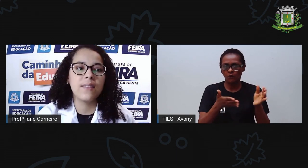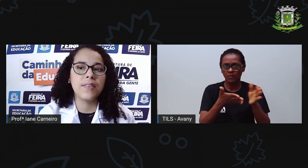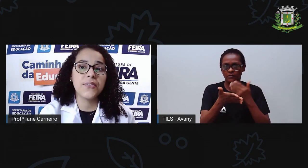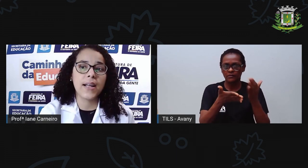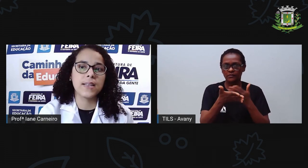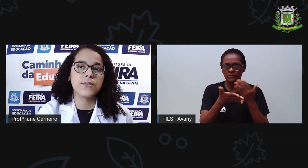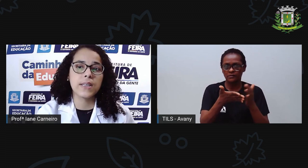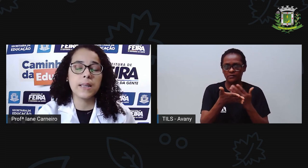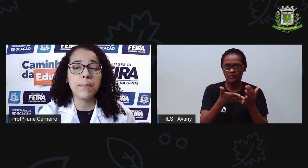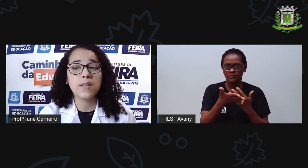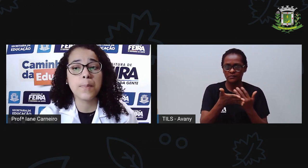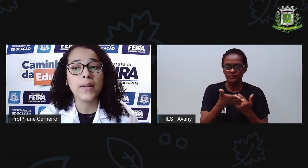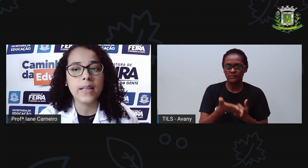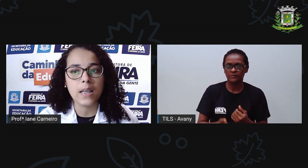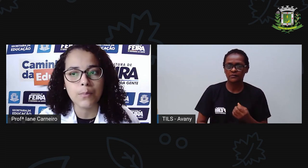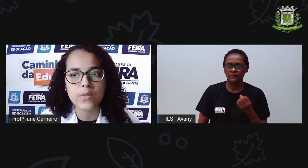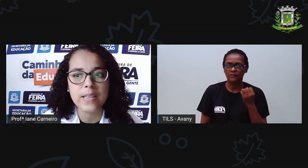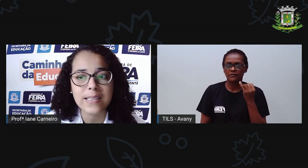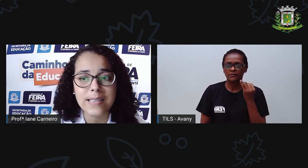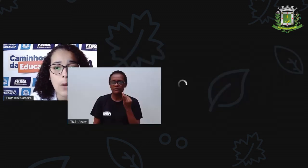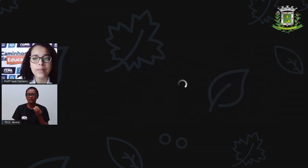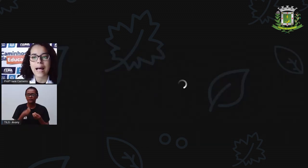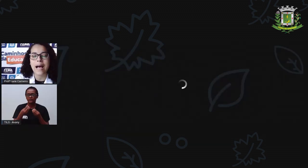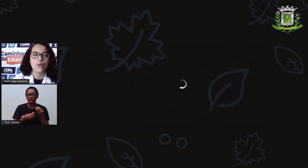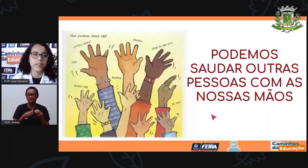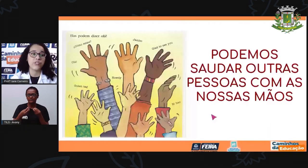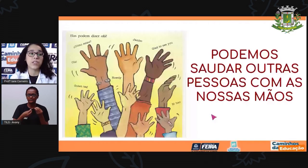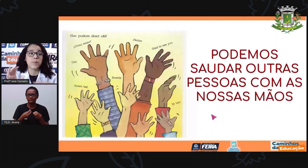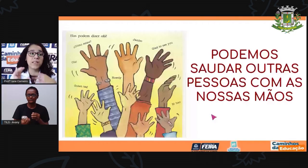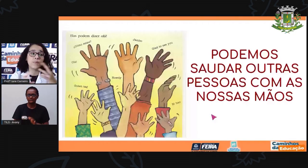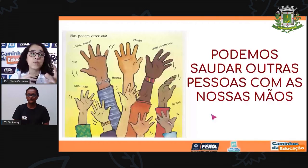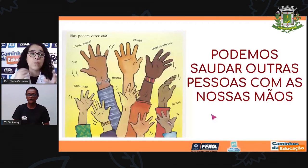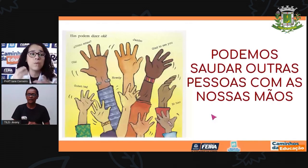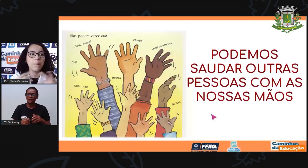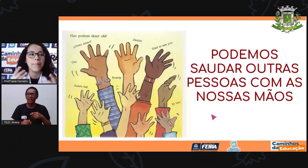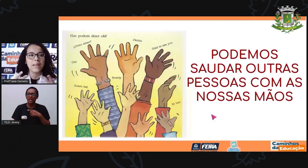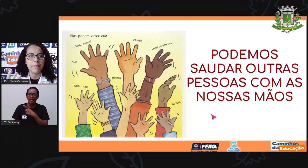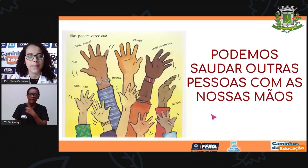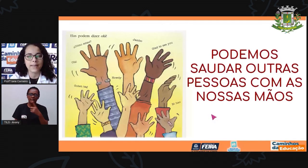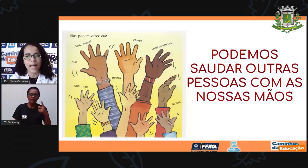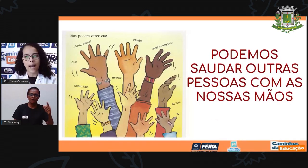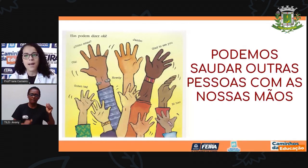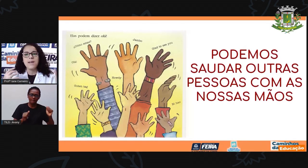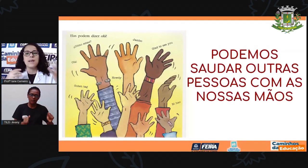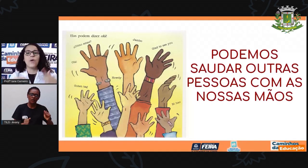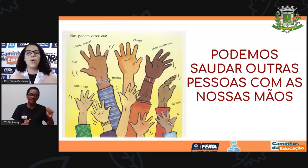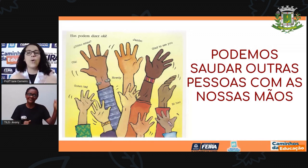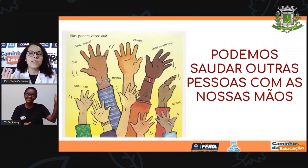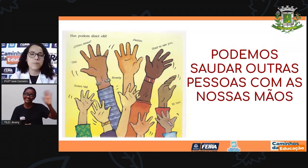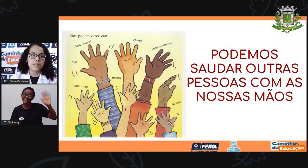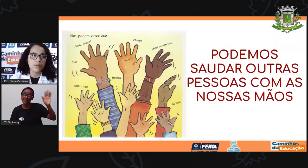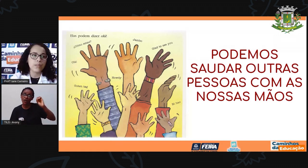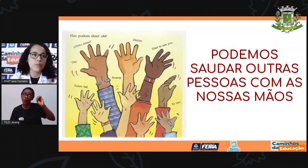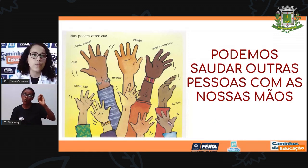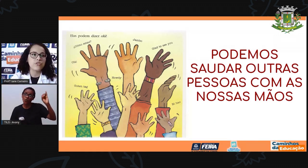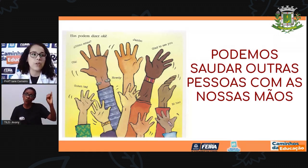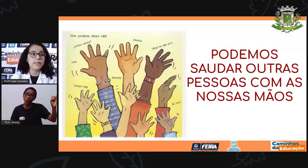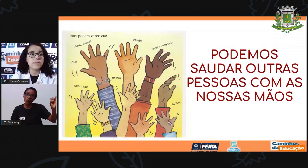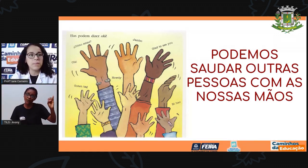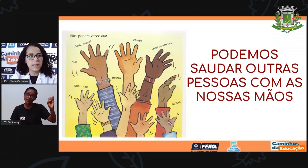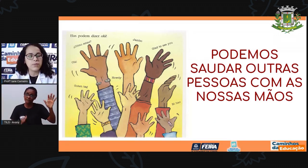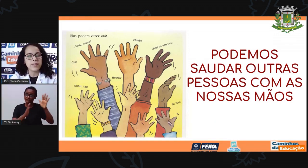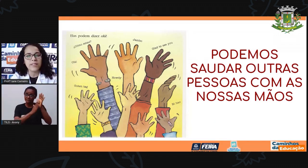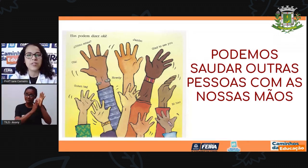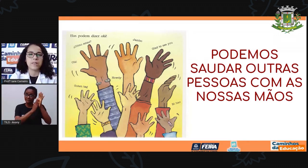Ele vem falando que nós podemos saudar. Ou seja, nós podemos cumprimentar outras pessoas com as